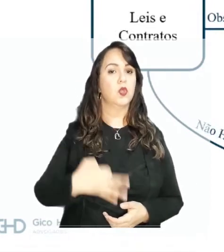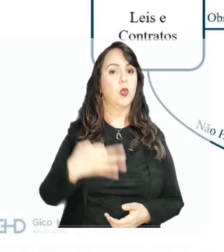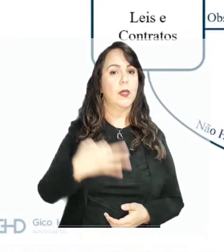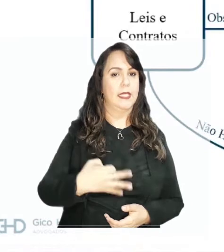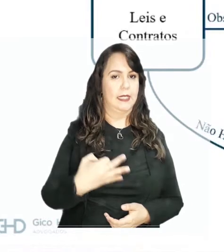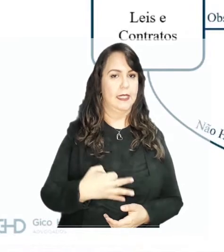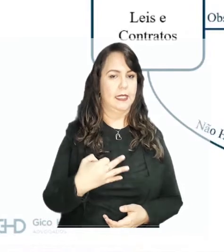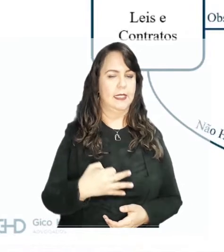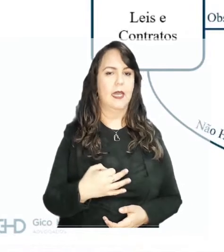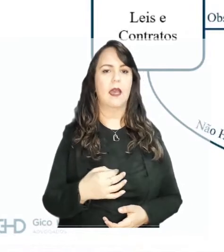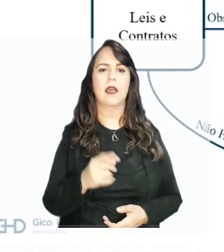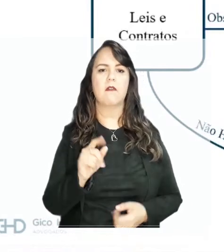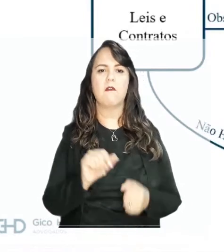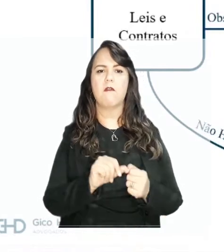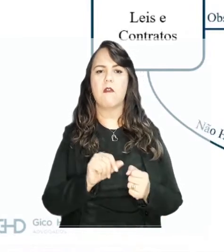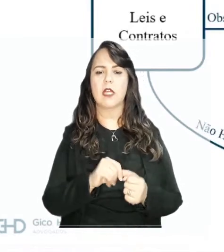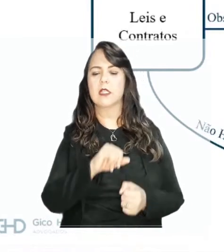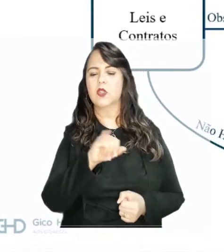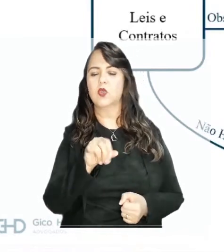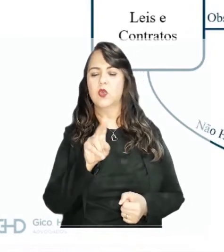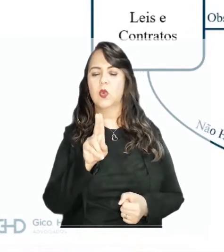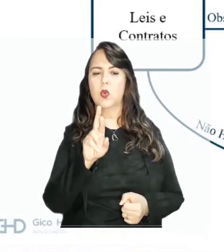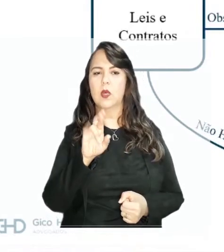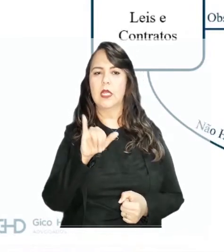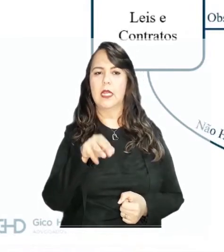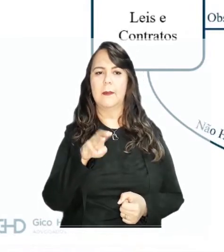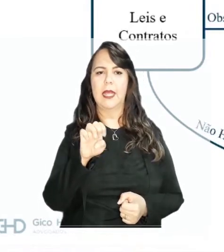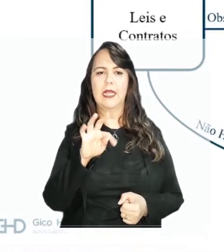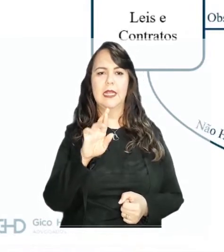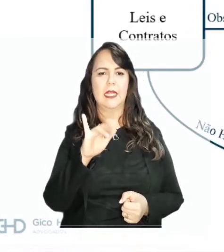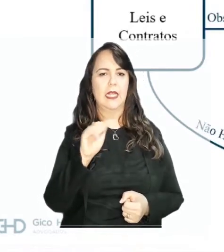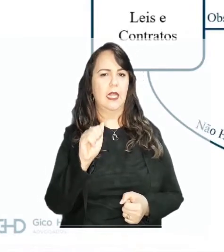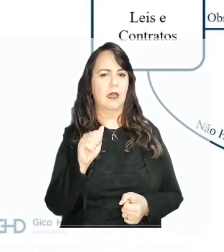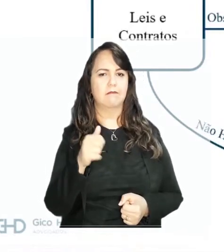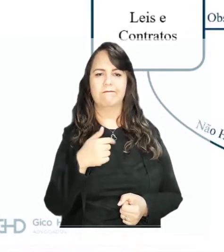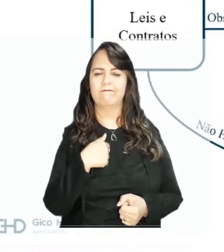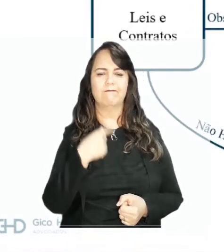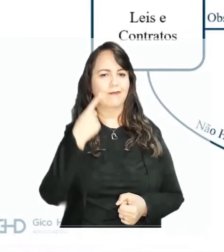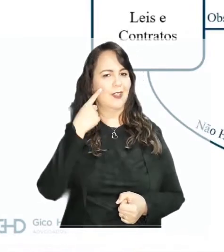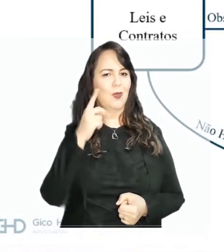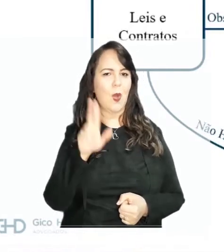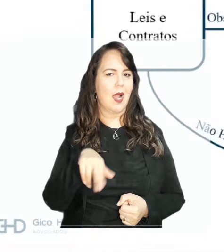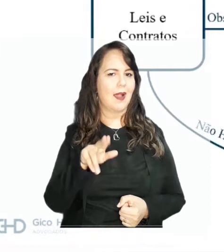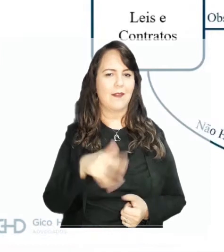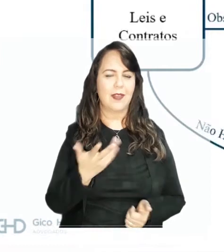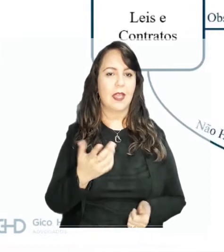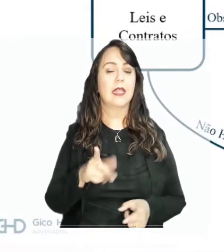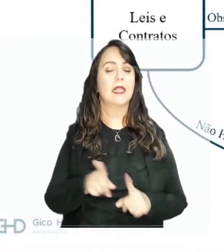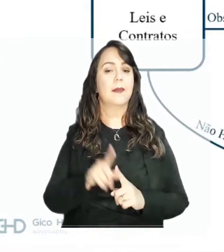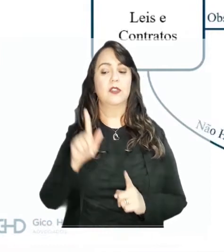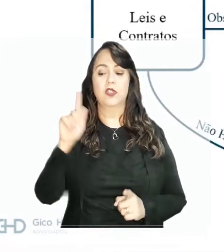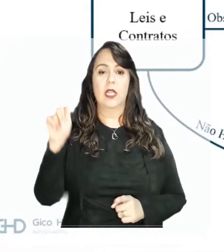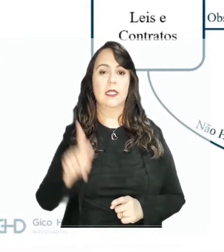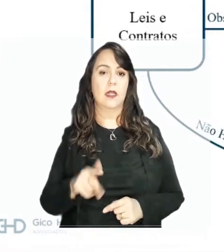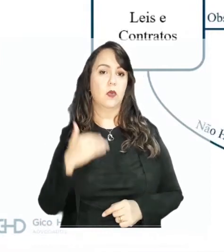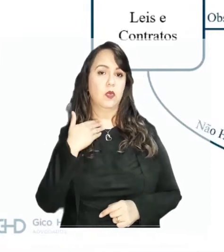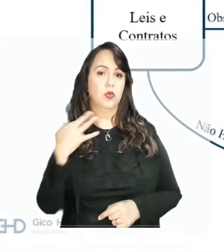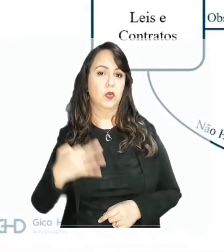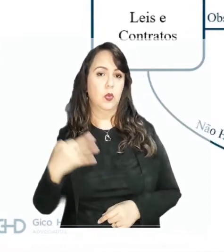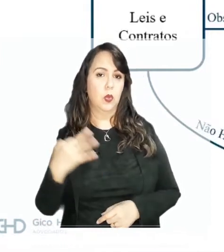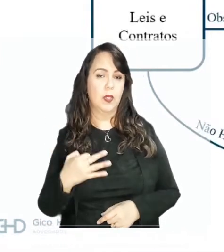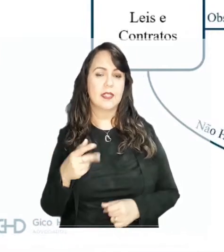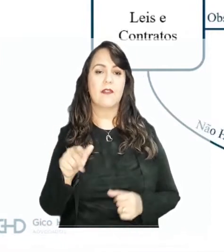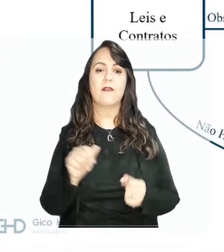vejo um juiz usando data science, muito menos inteligência artificial, a não ser que o tribunal forneça